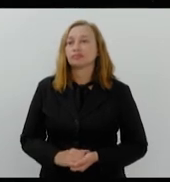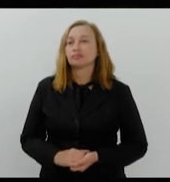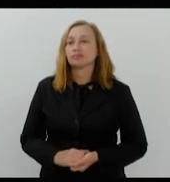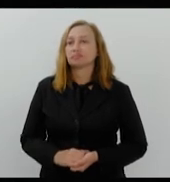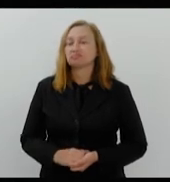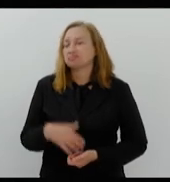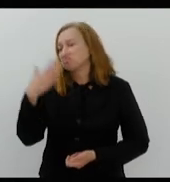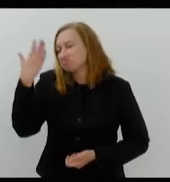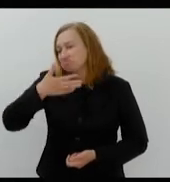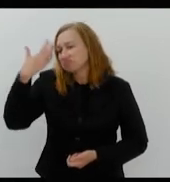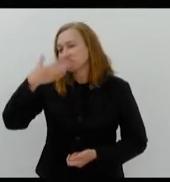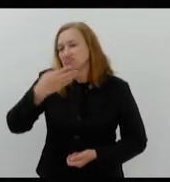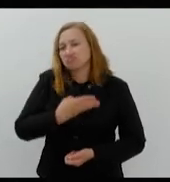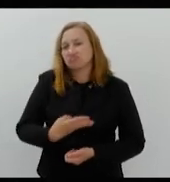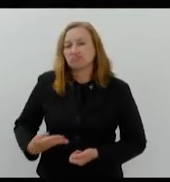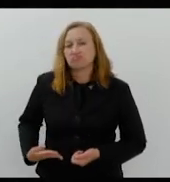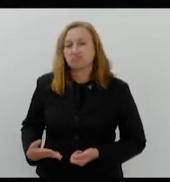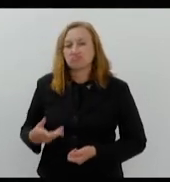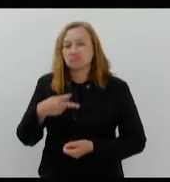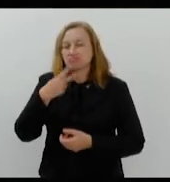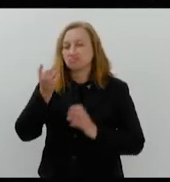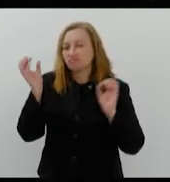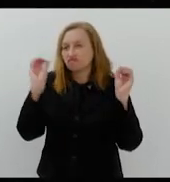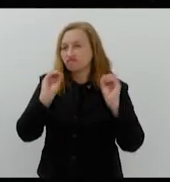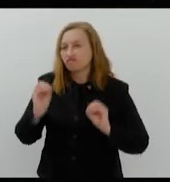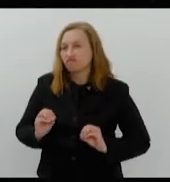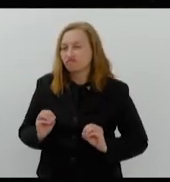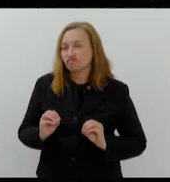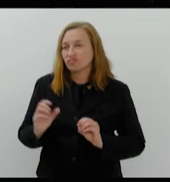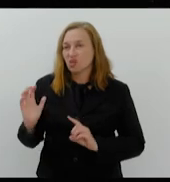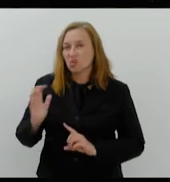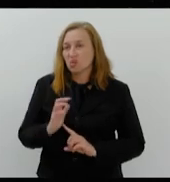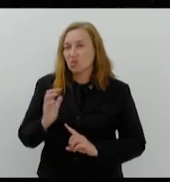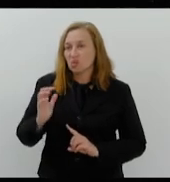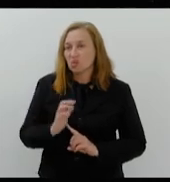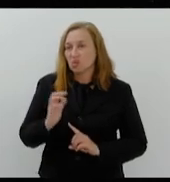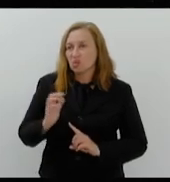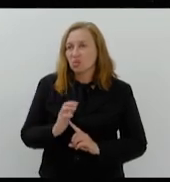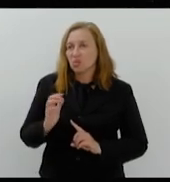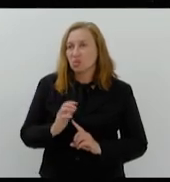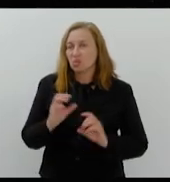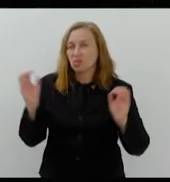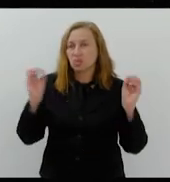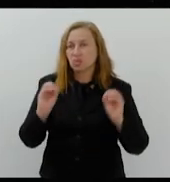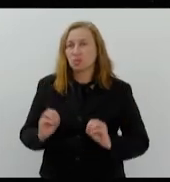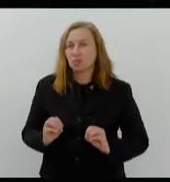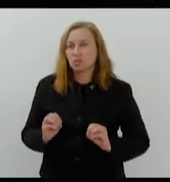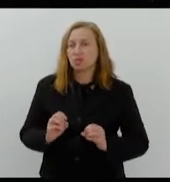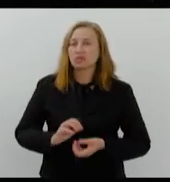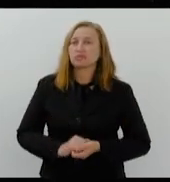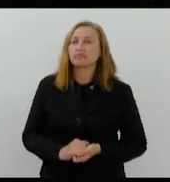Eu não vejo o governador se mexer para pressionar o presidente da ANP.